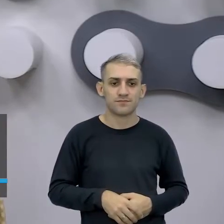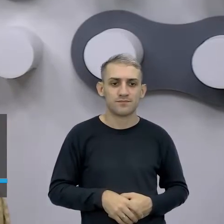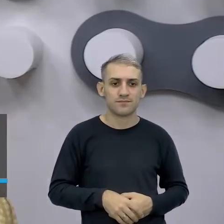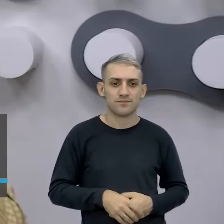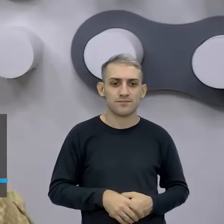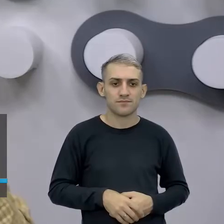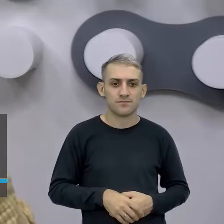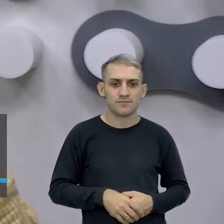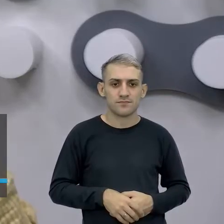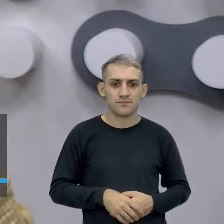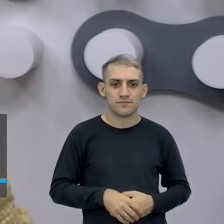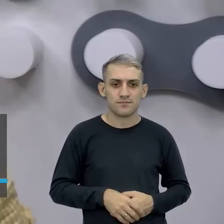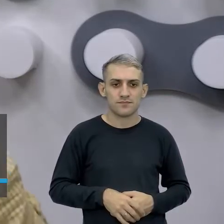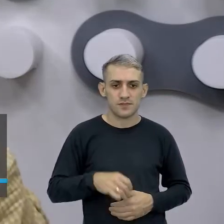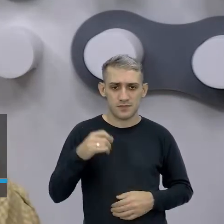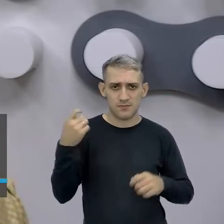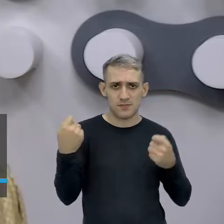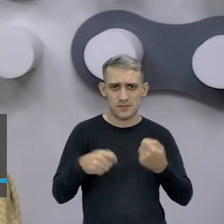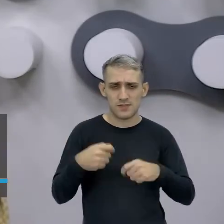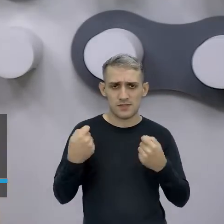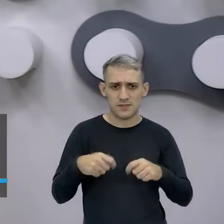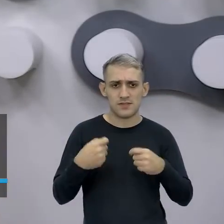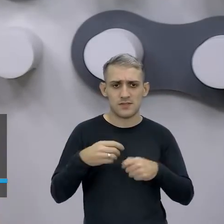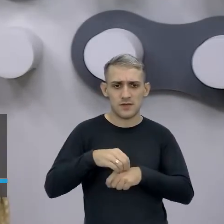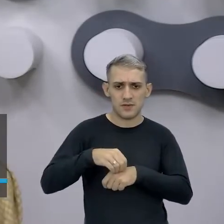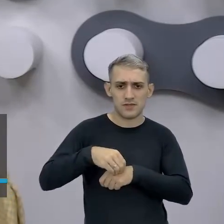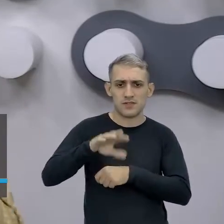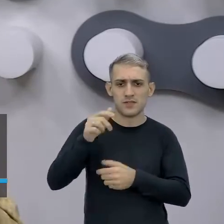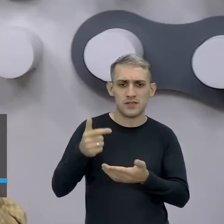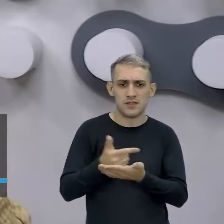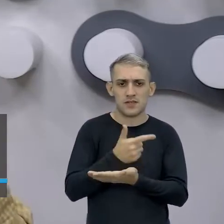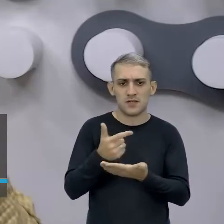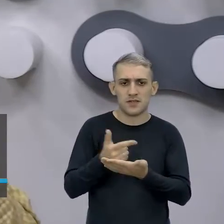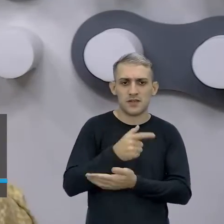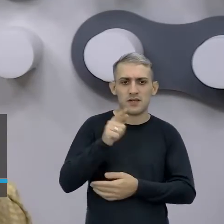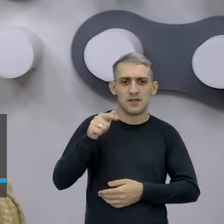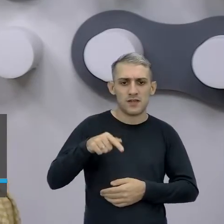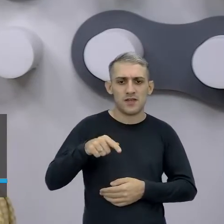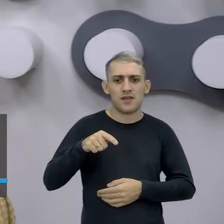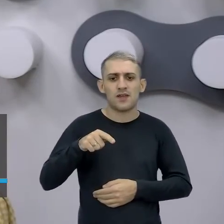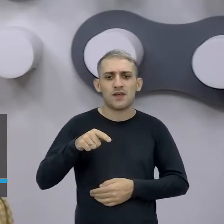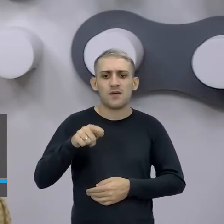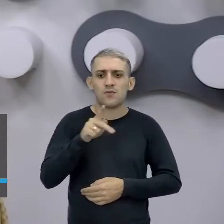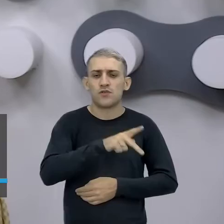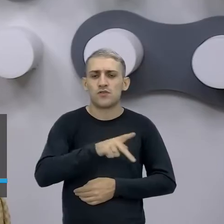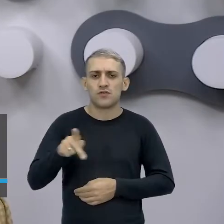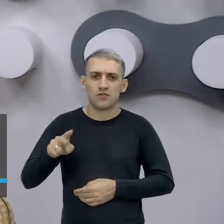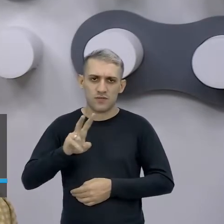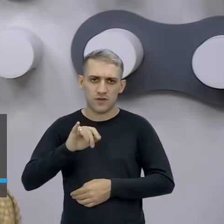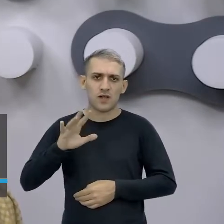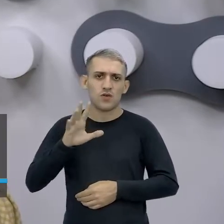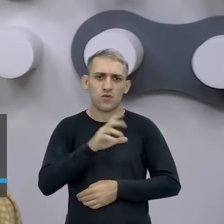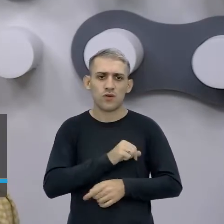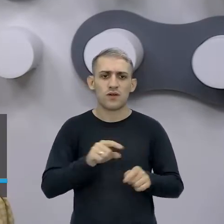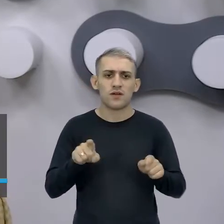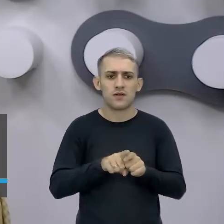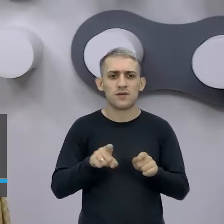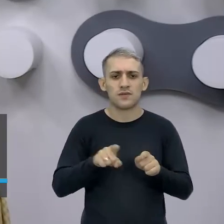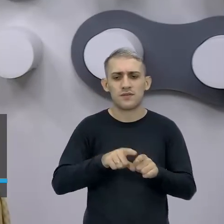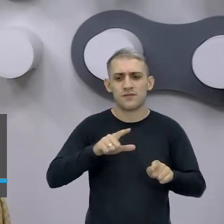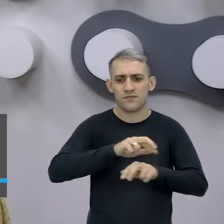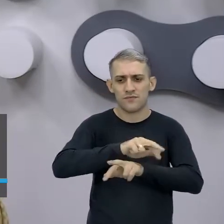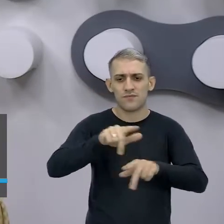os alunos, se precisar de uma indicação de literatura, é papo cabeça, mas o professor vai gostar, vai curtir, e muitos